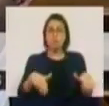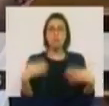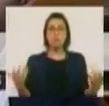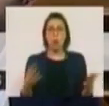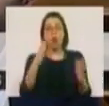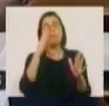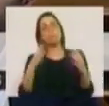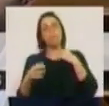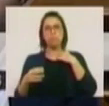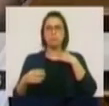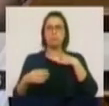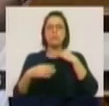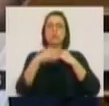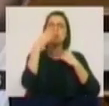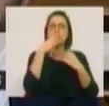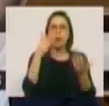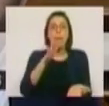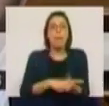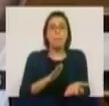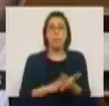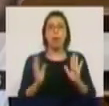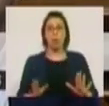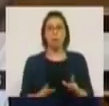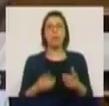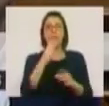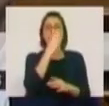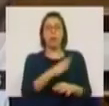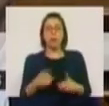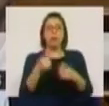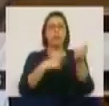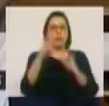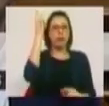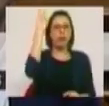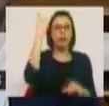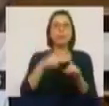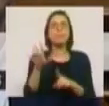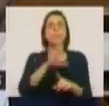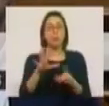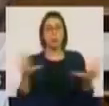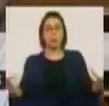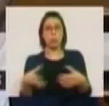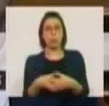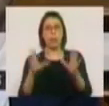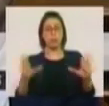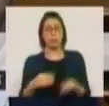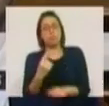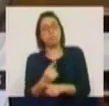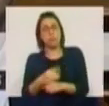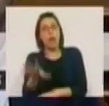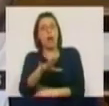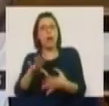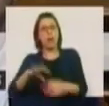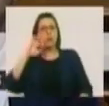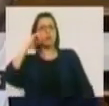à partida, justificar e provar umas práticas de venda fraudulenta de forma coletiva, também há casos